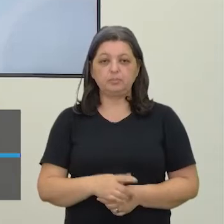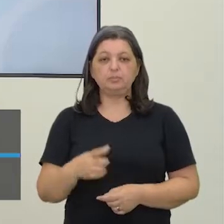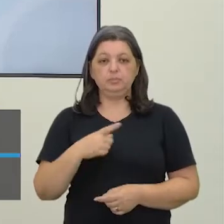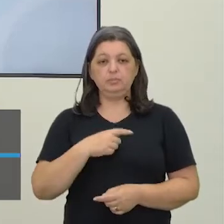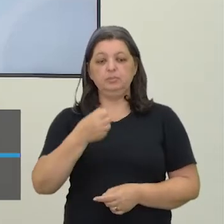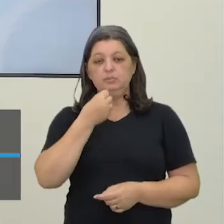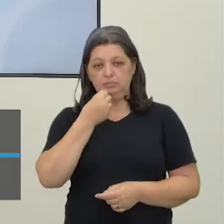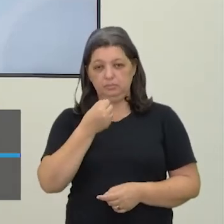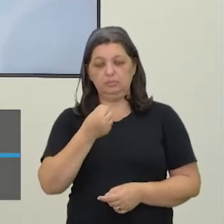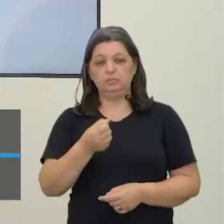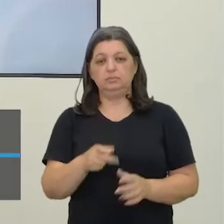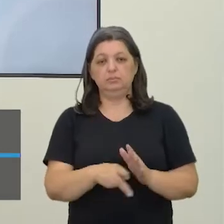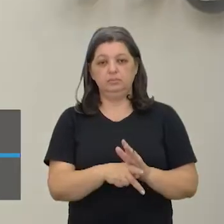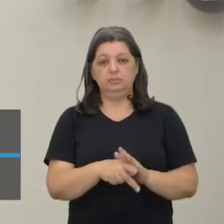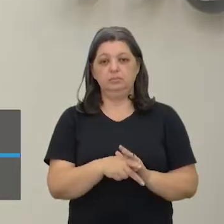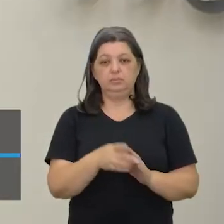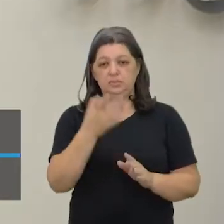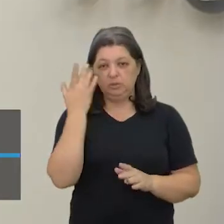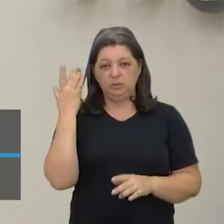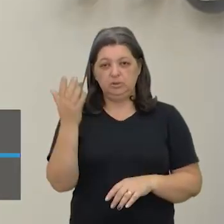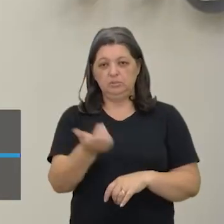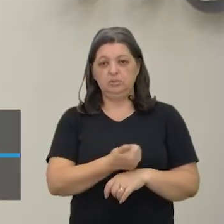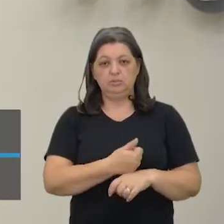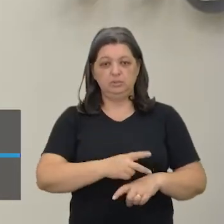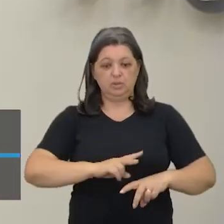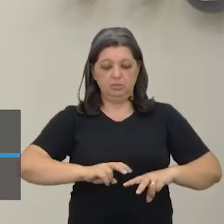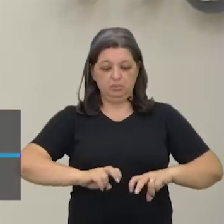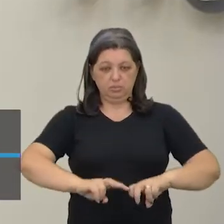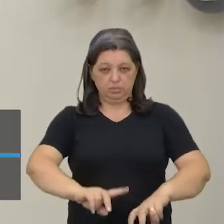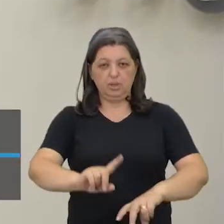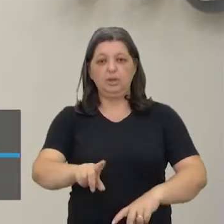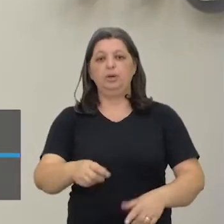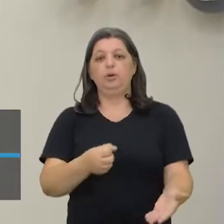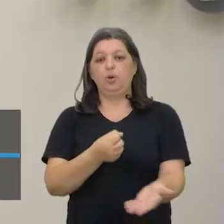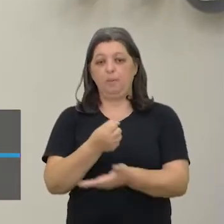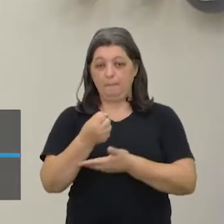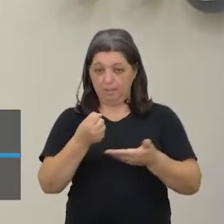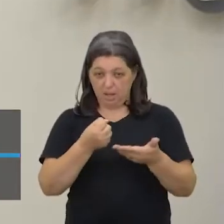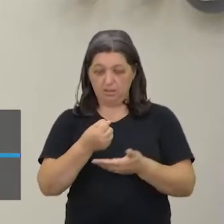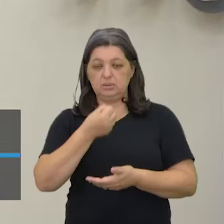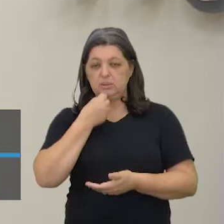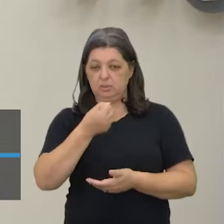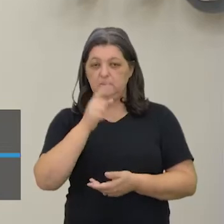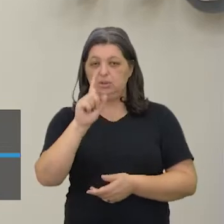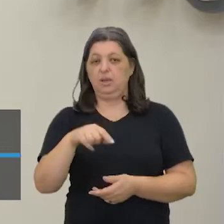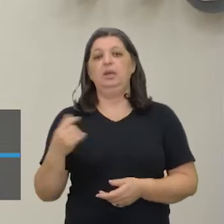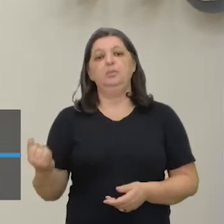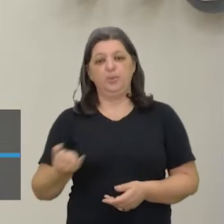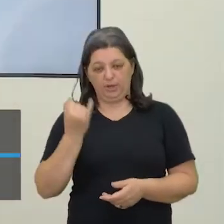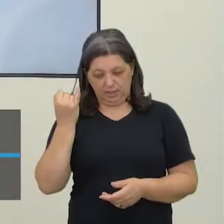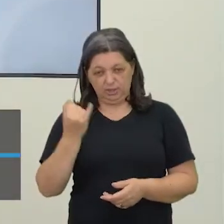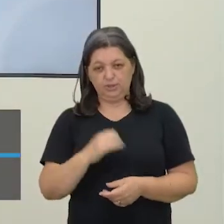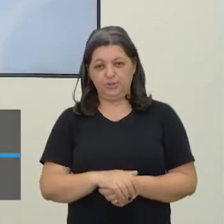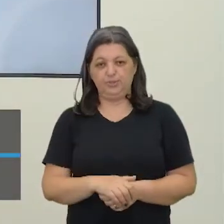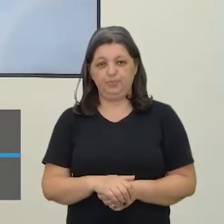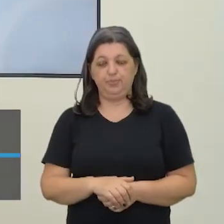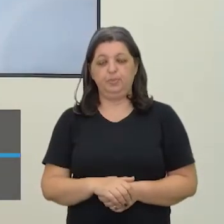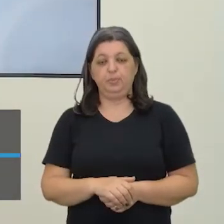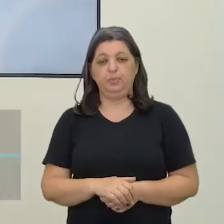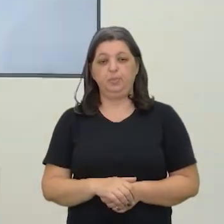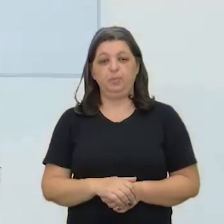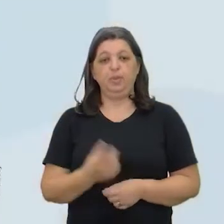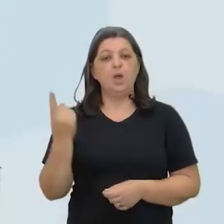vai entrevistar os mineiros. Mas até o filme é feito com base na reportagem. Quão importante é, né? As reportagens. E aqui um último